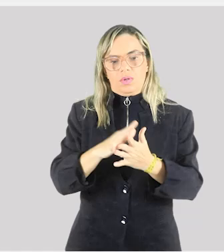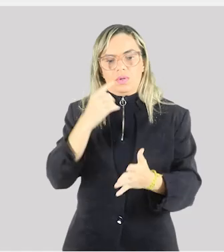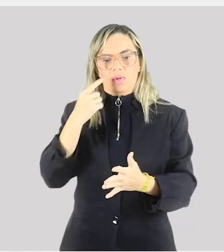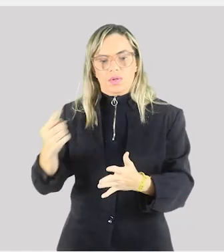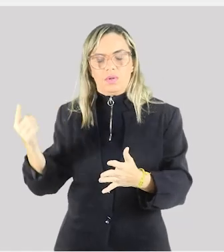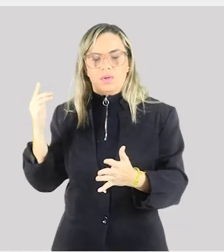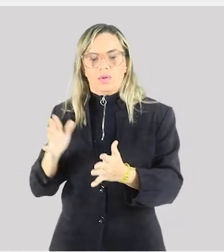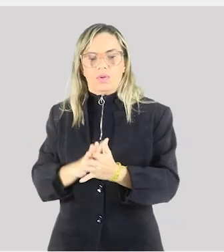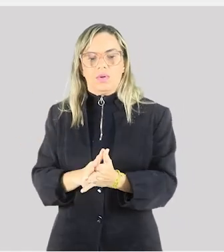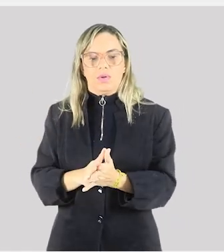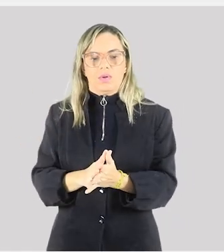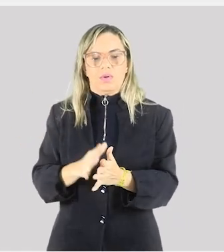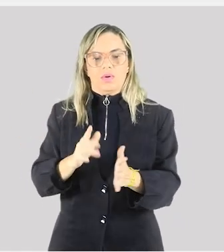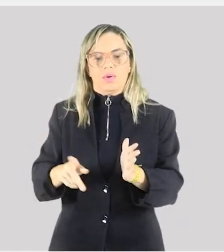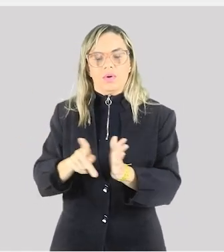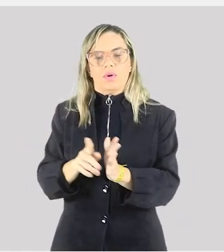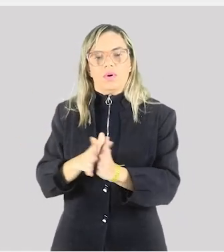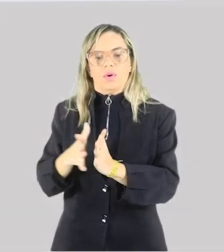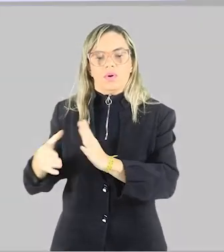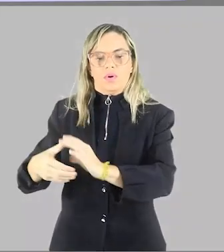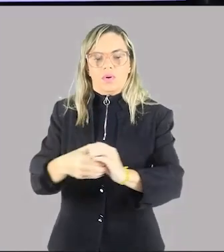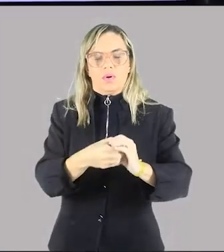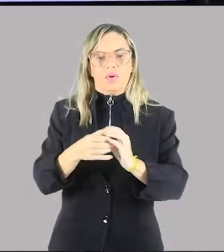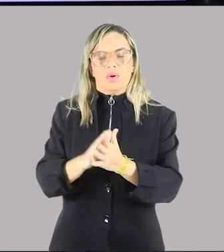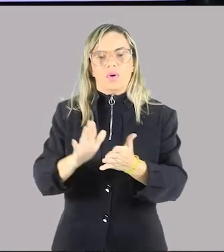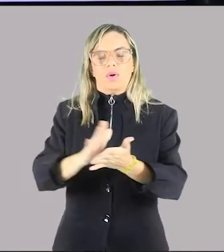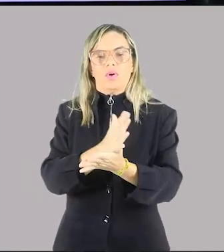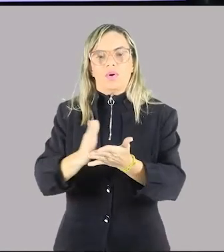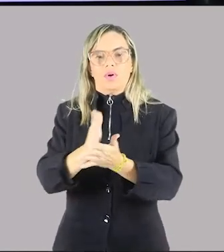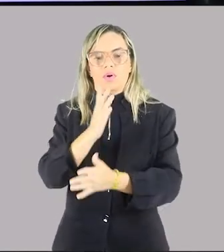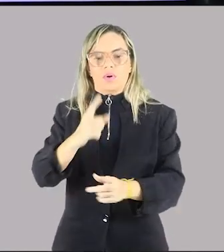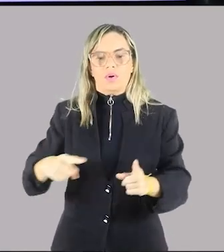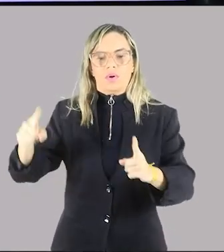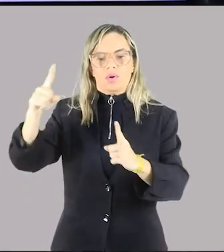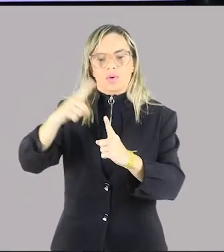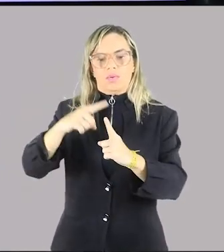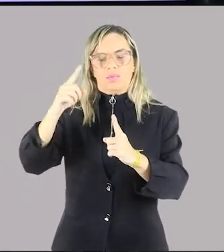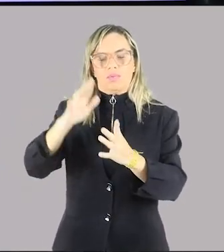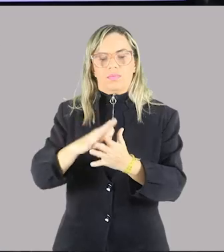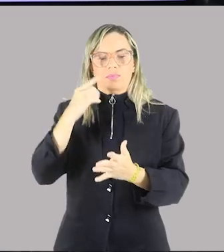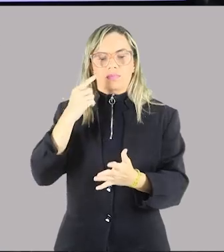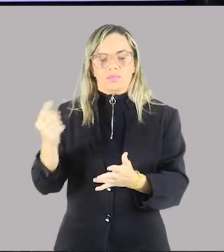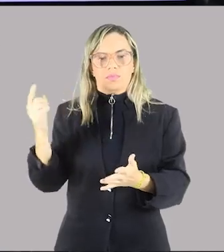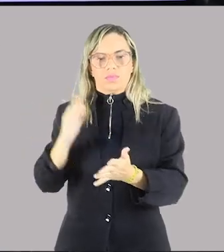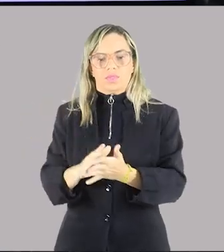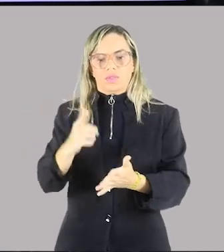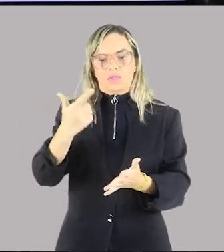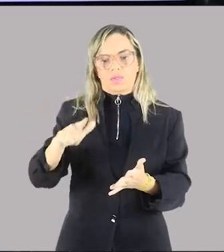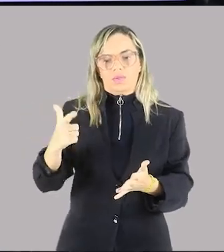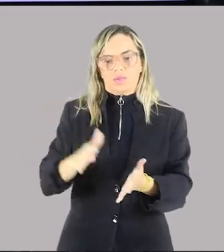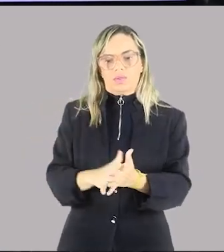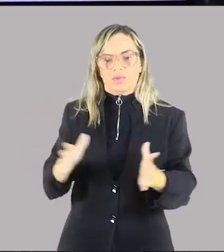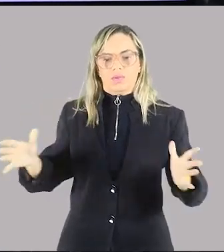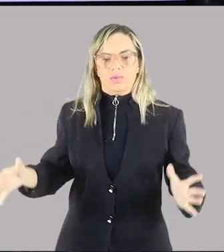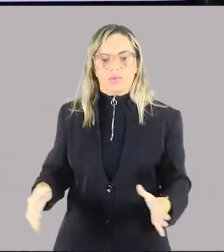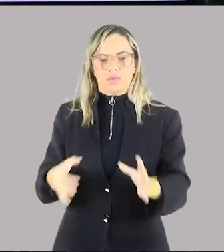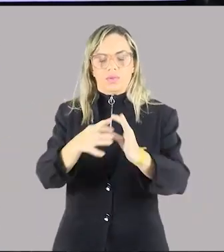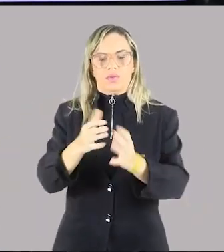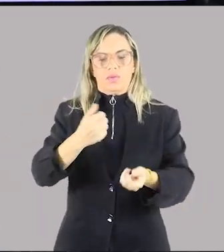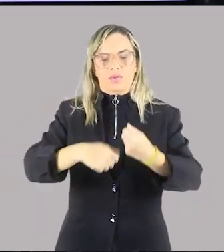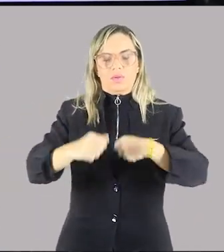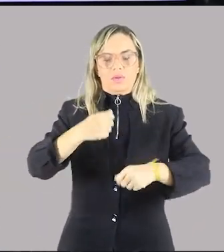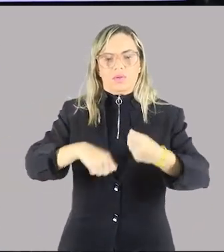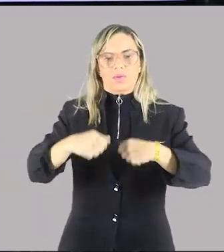em colaboração. Nós vamos observar que existem alguns tipos de particulares em colaboração. Eles não têm vínculo com a administração.